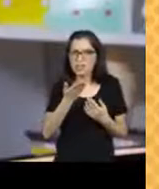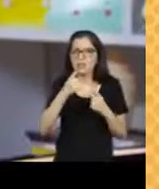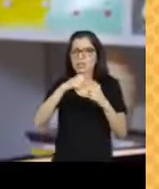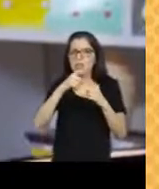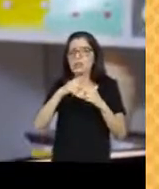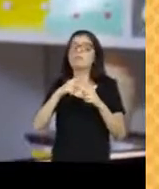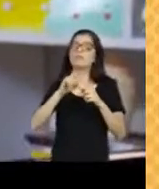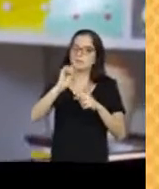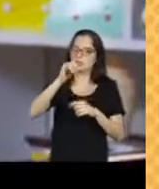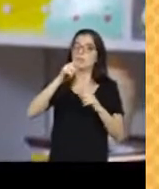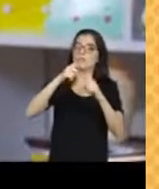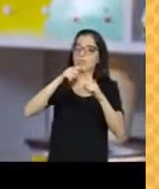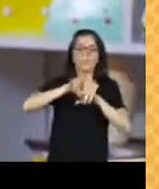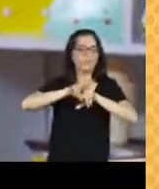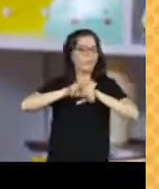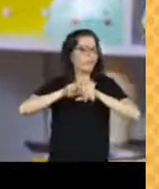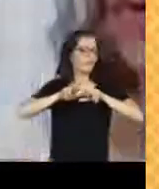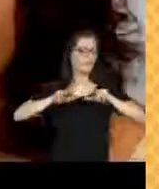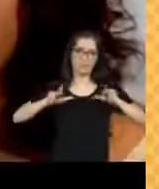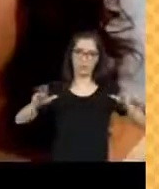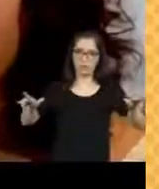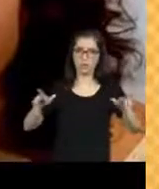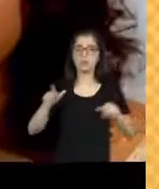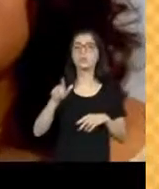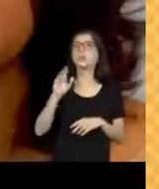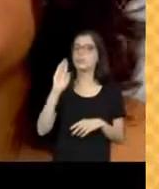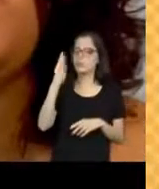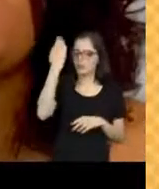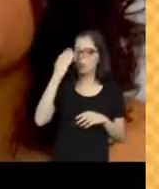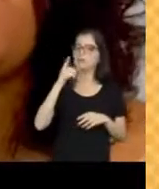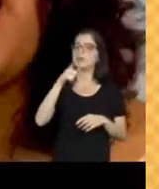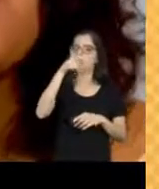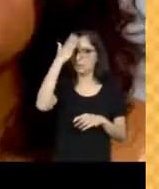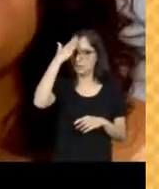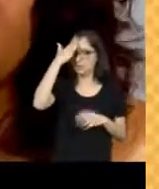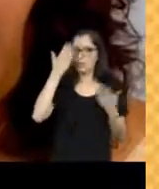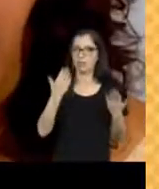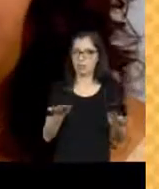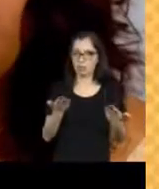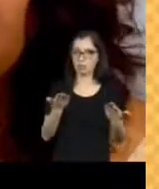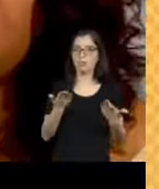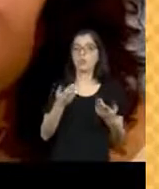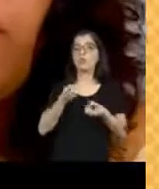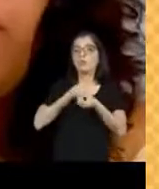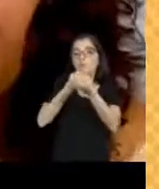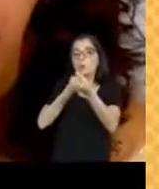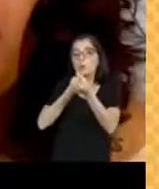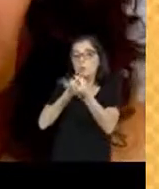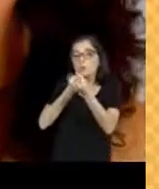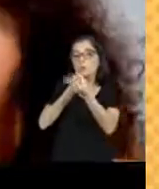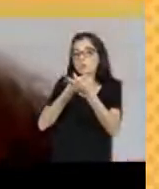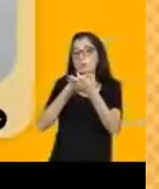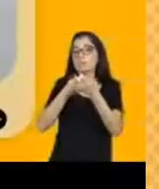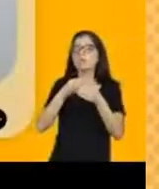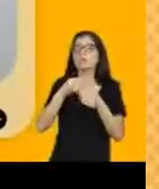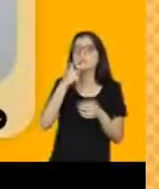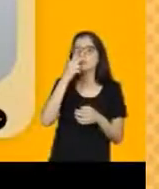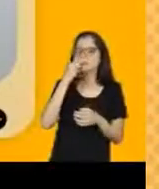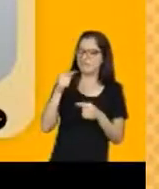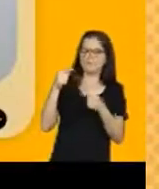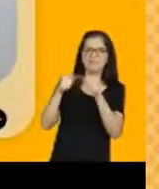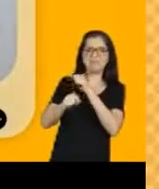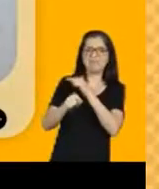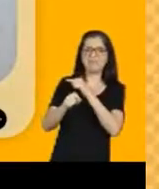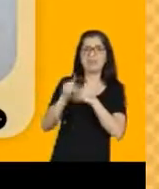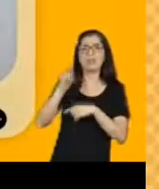de desinformação. Um deles é a fake news, que é um tipo mais sofisticado de desinformação, então que é um